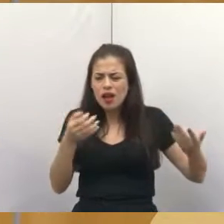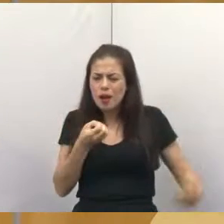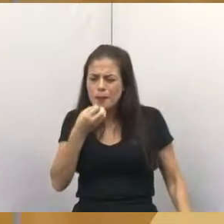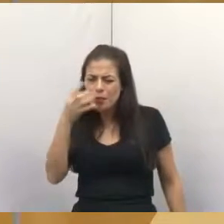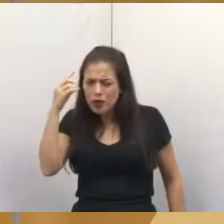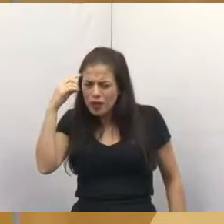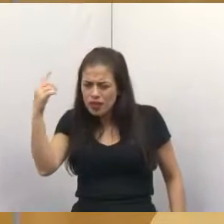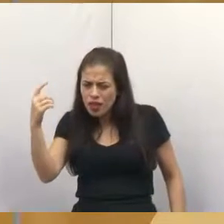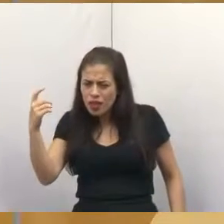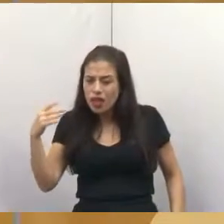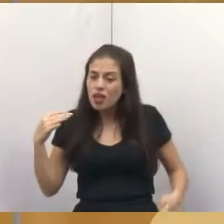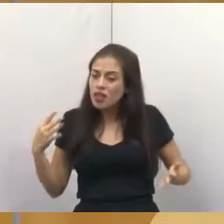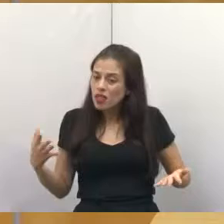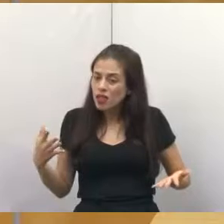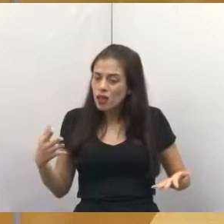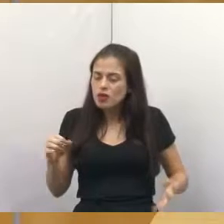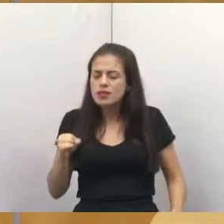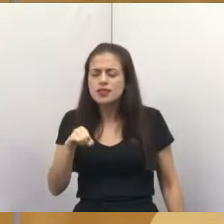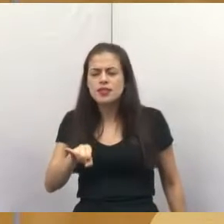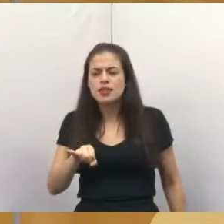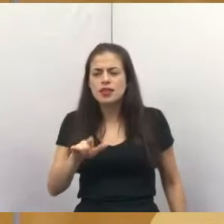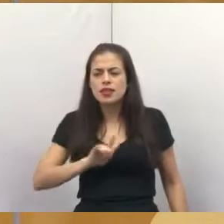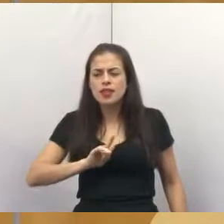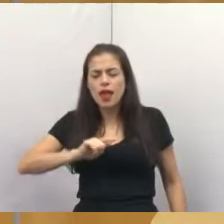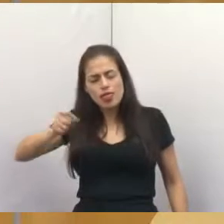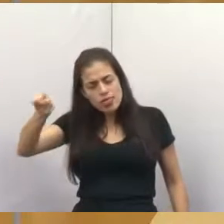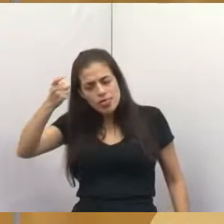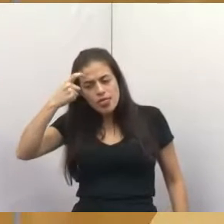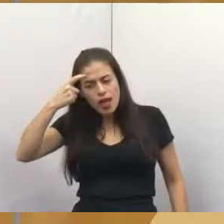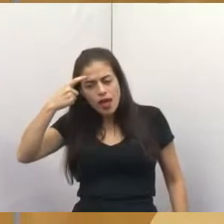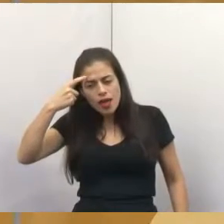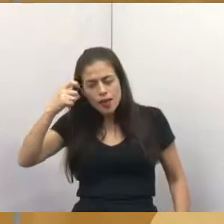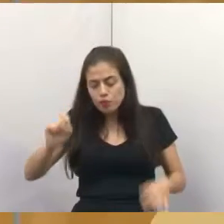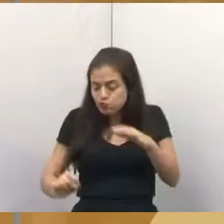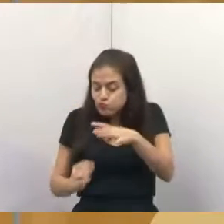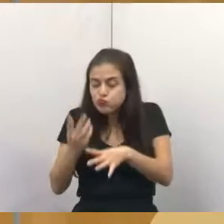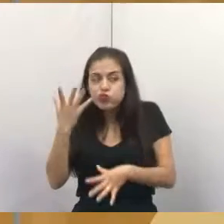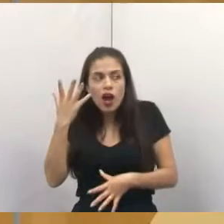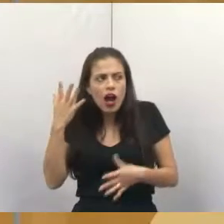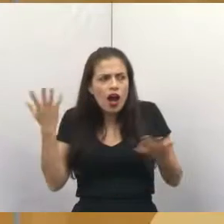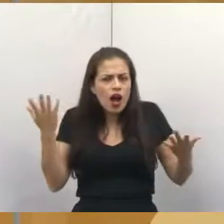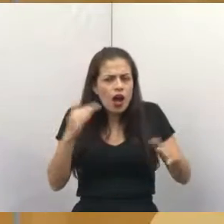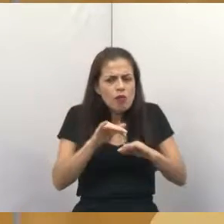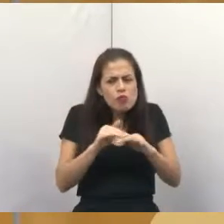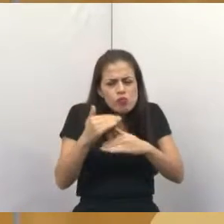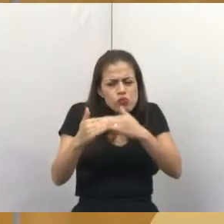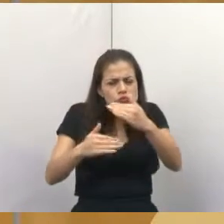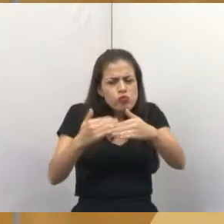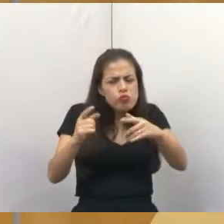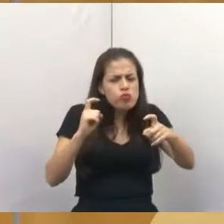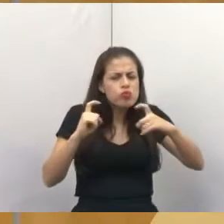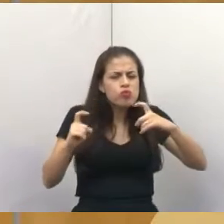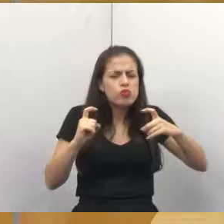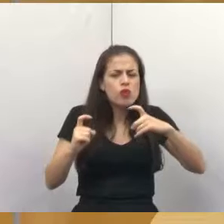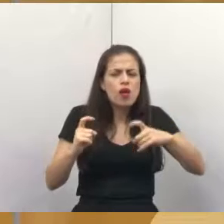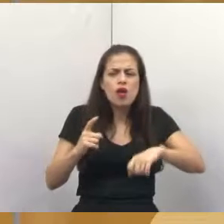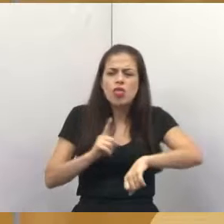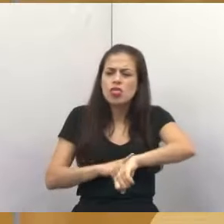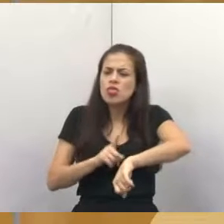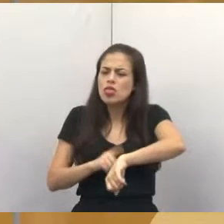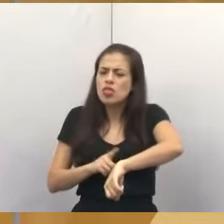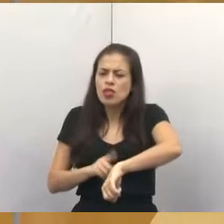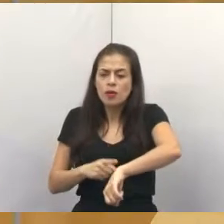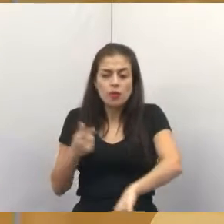se porventura surgir uma ideia e que no transcorrer da sessão não tenha tempo hábil ou